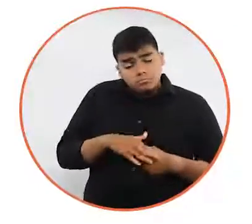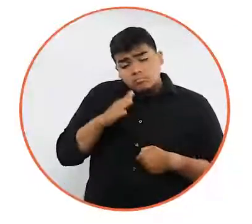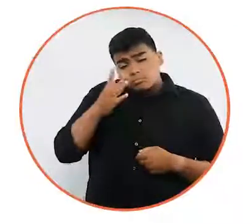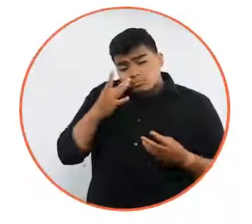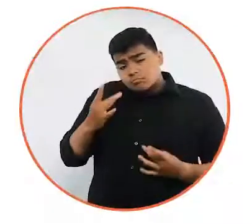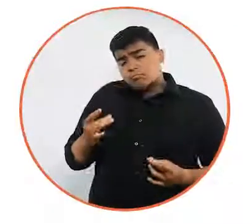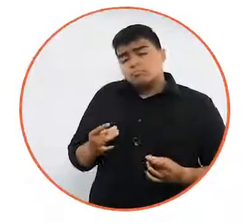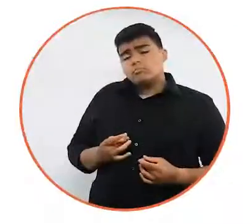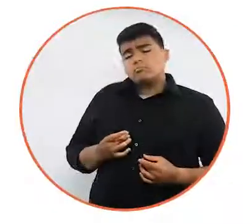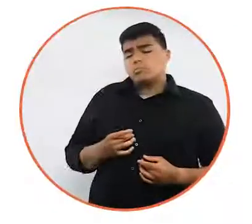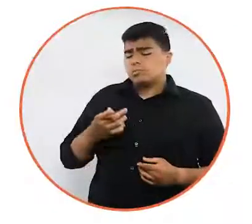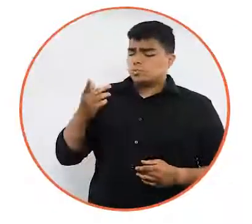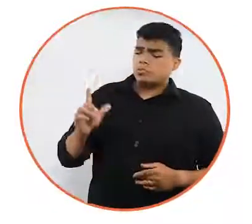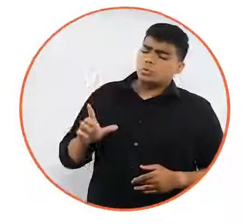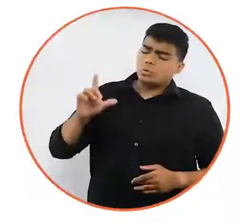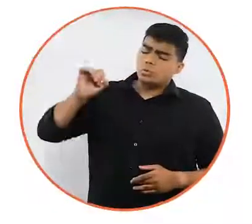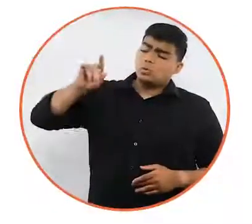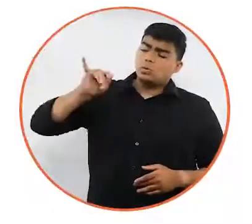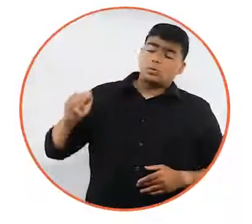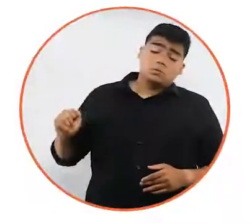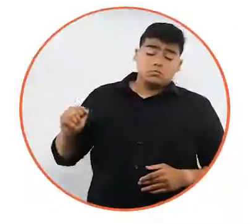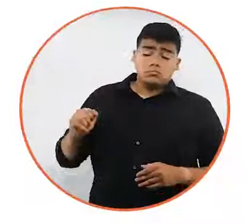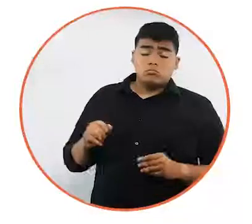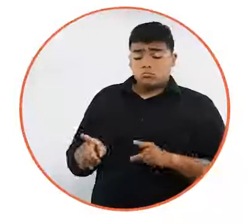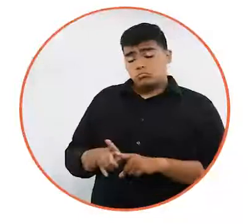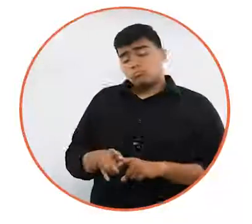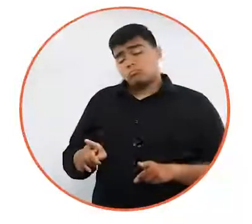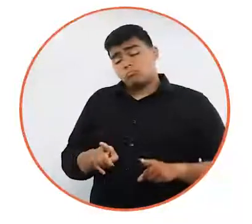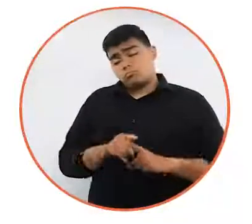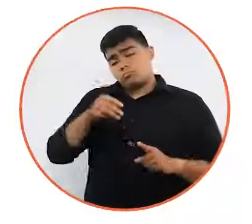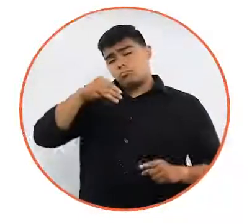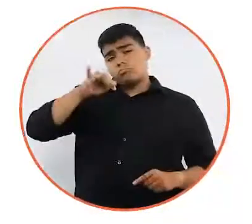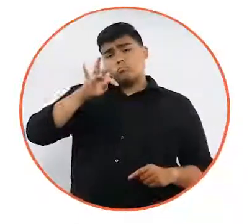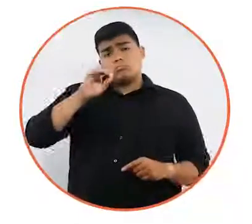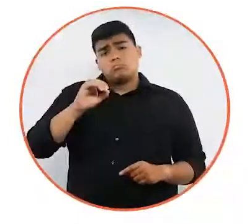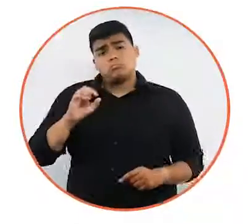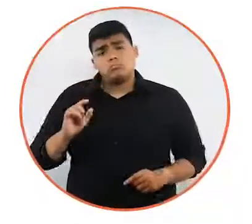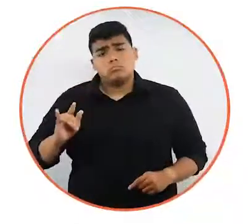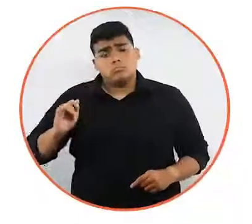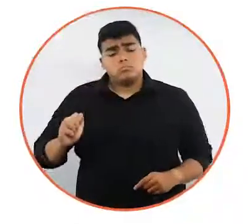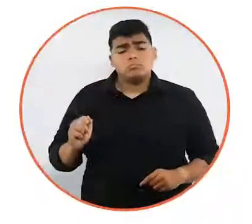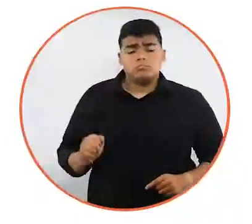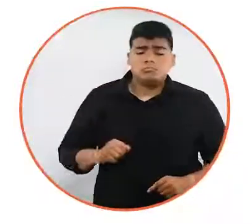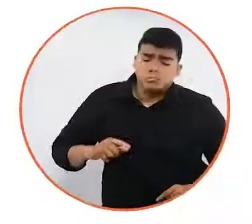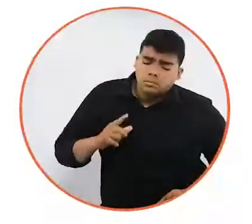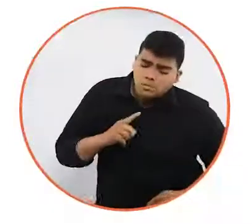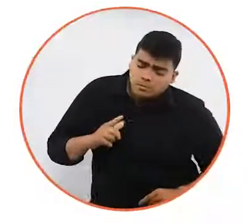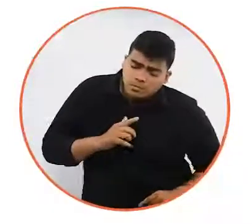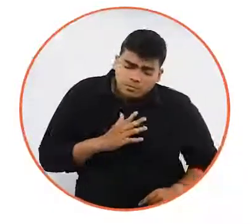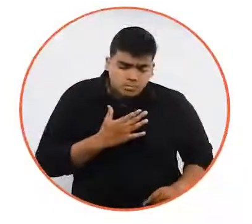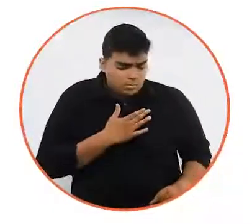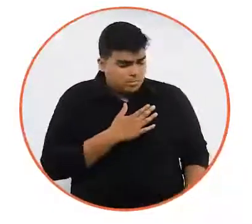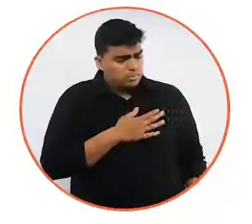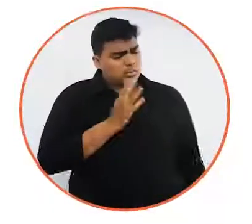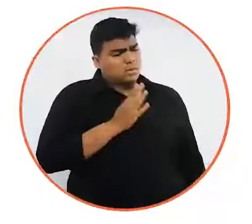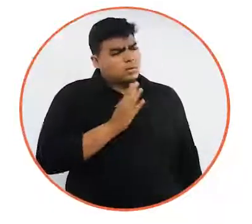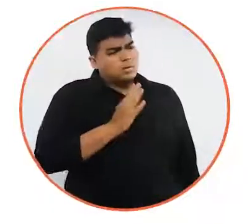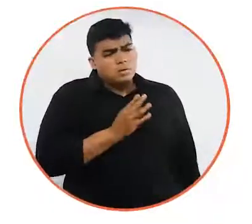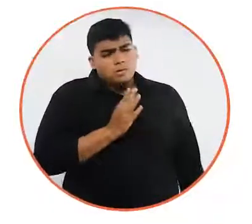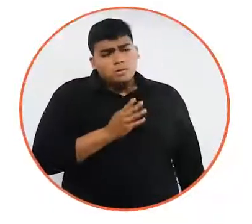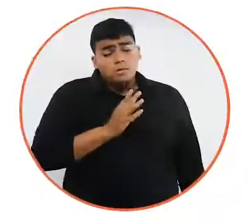do aluno. Logia e mitologia é o título do poema. É um poema de Cacaso. Meu coração, de